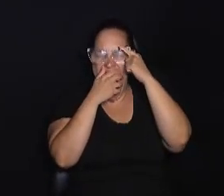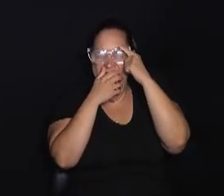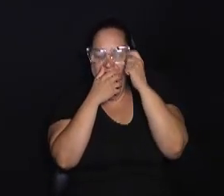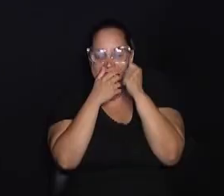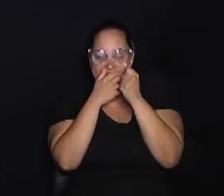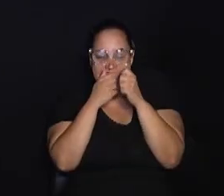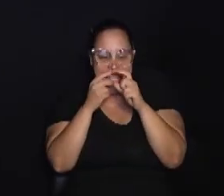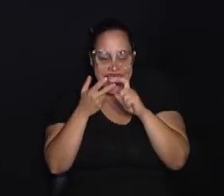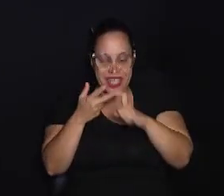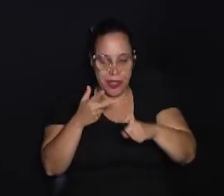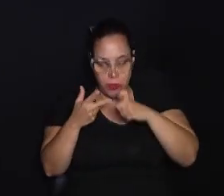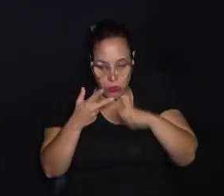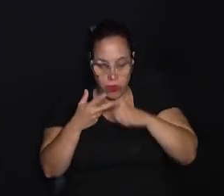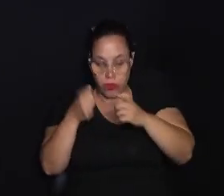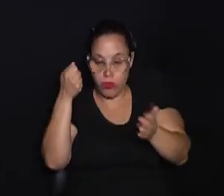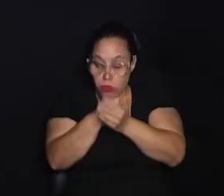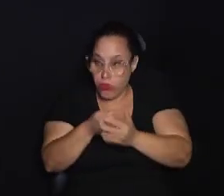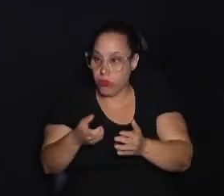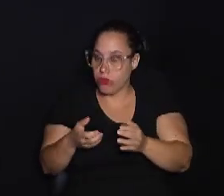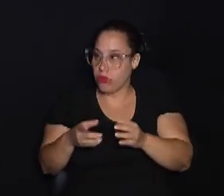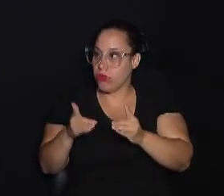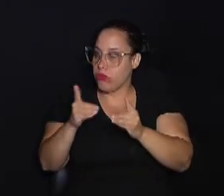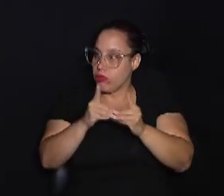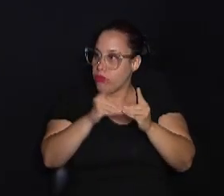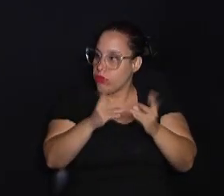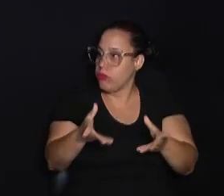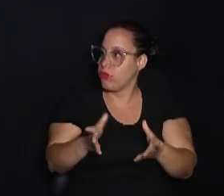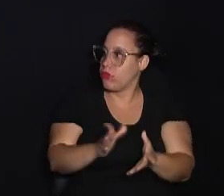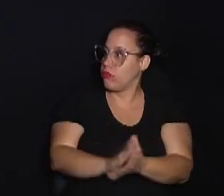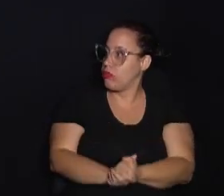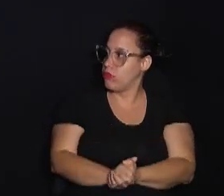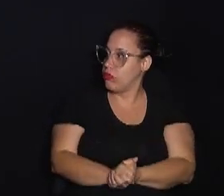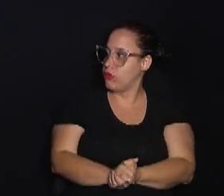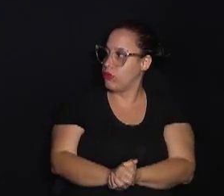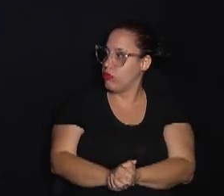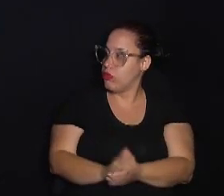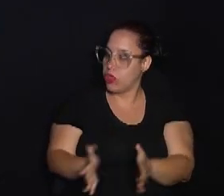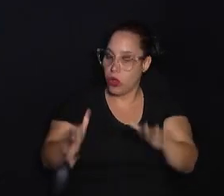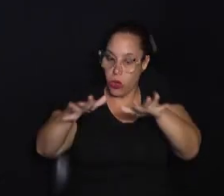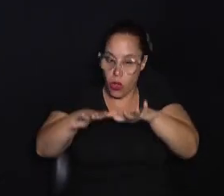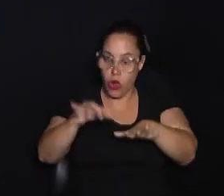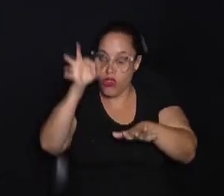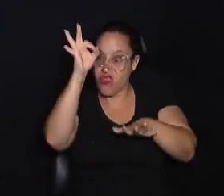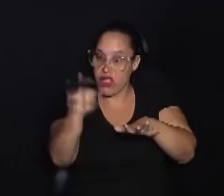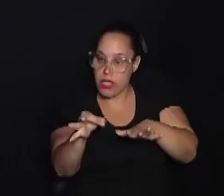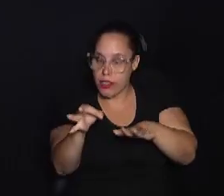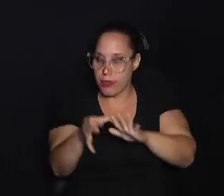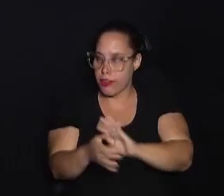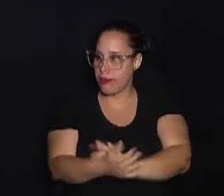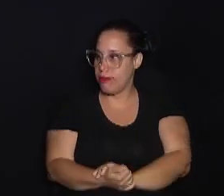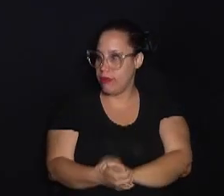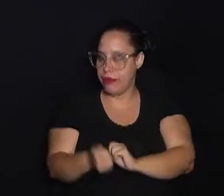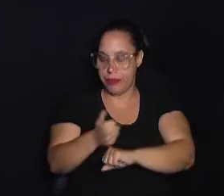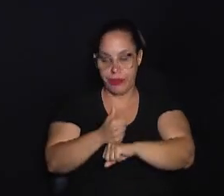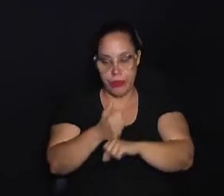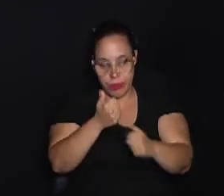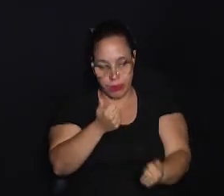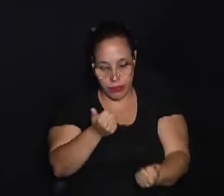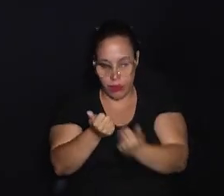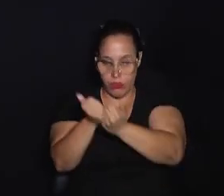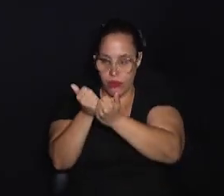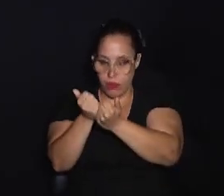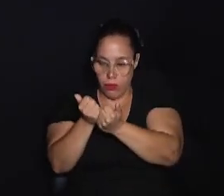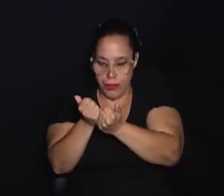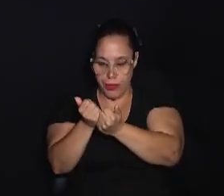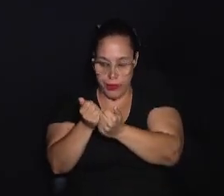Educação, a garantia do atendimento com inclusão de fato. Precisamos de profissional de apoio, precisamos de